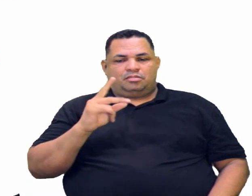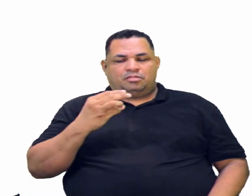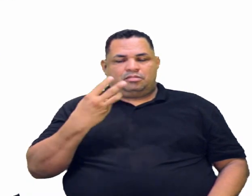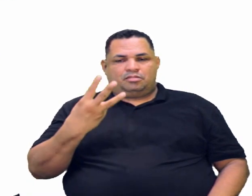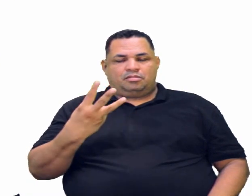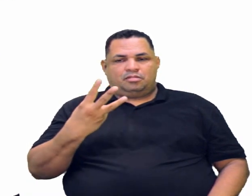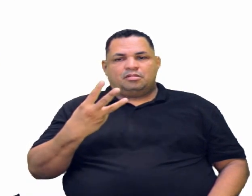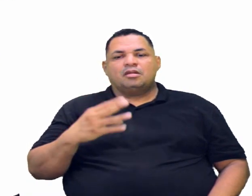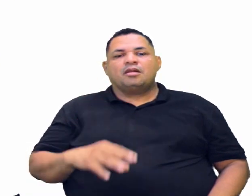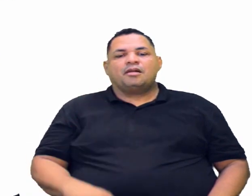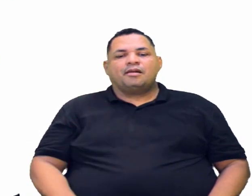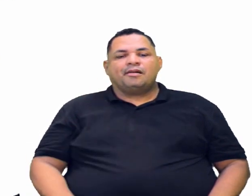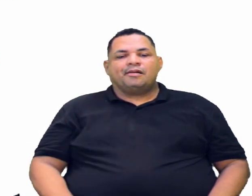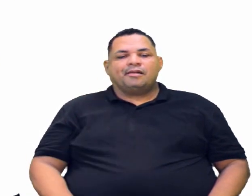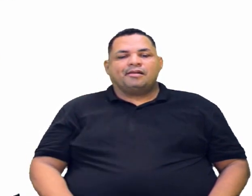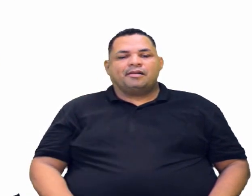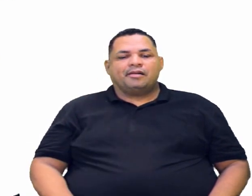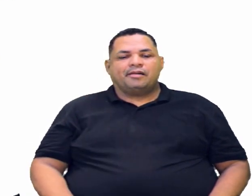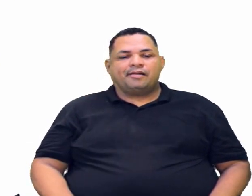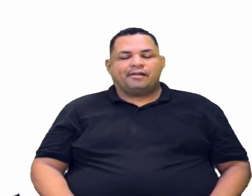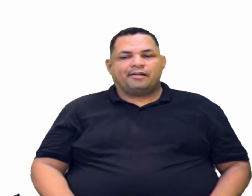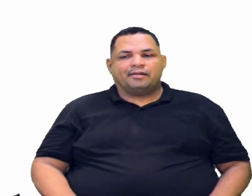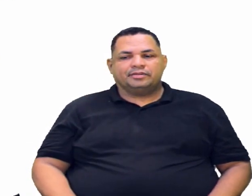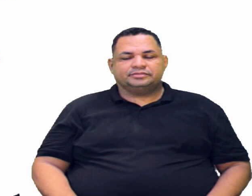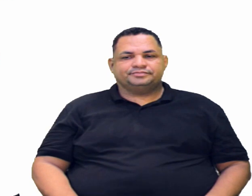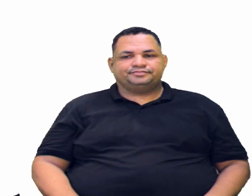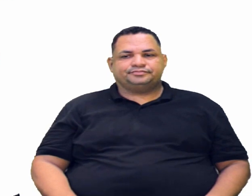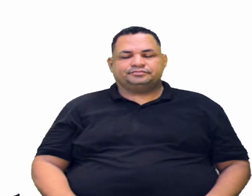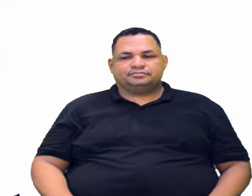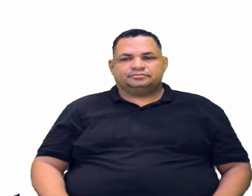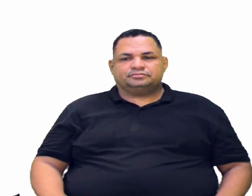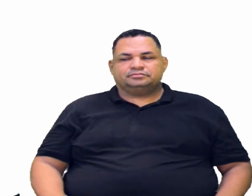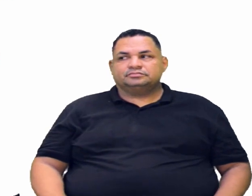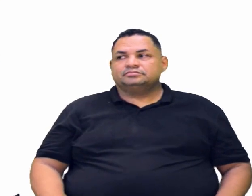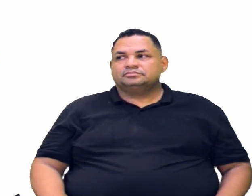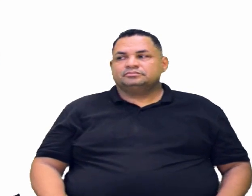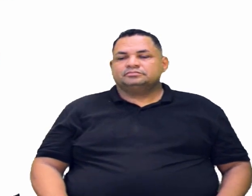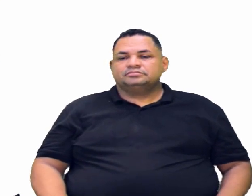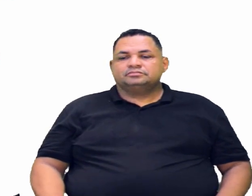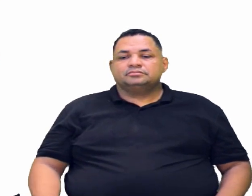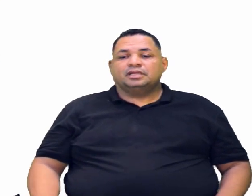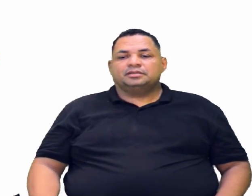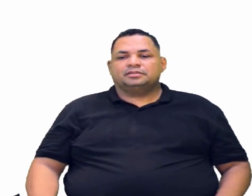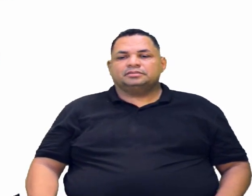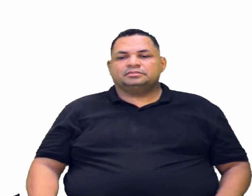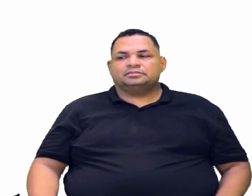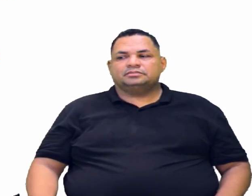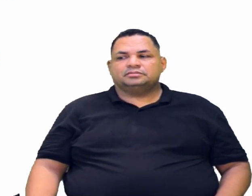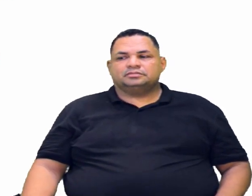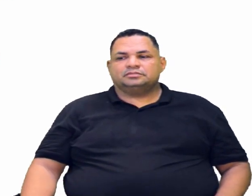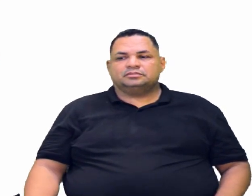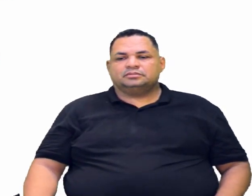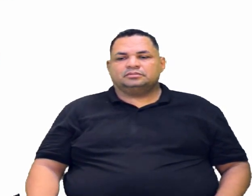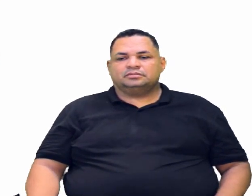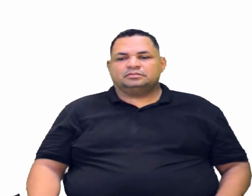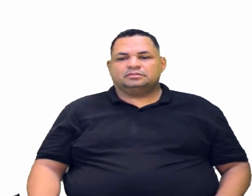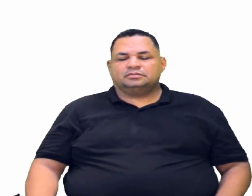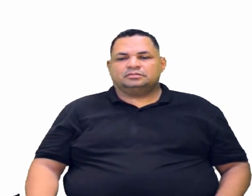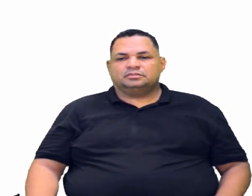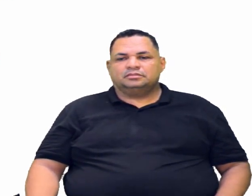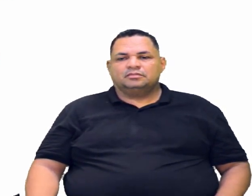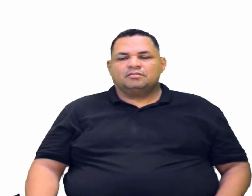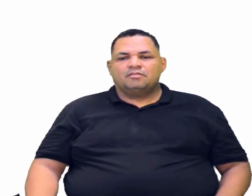CH2CH3. Esse oxigênio e esse carbono ficaram com deficiência de ligação, ficaram com valências disponíveis.